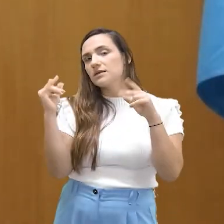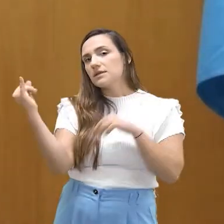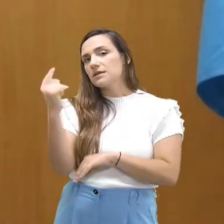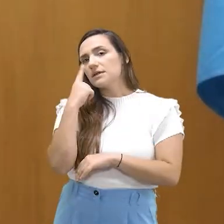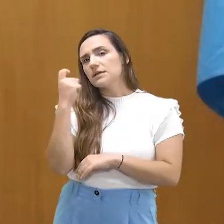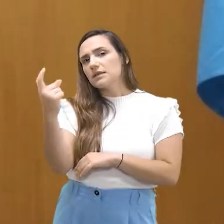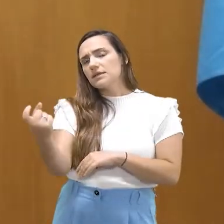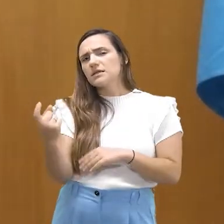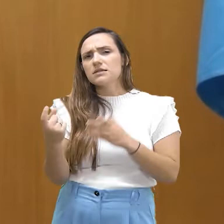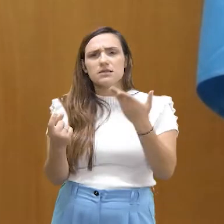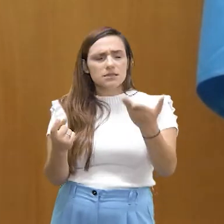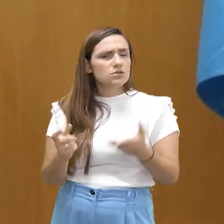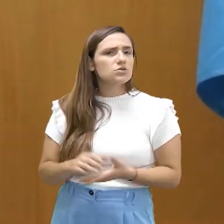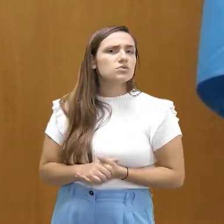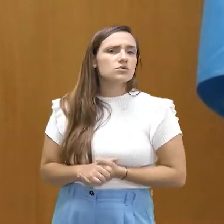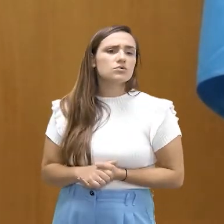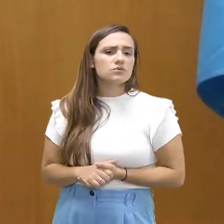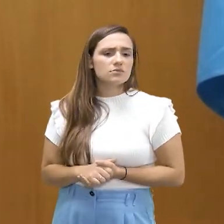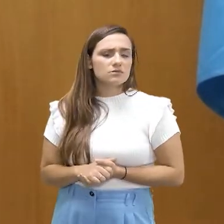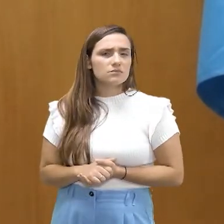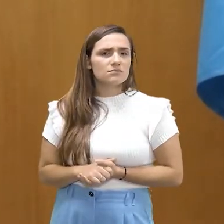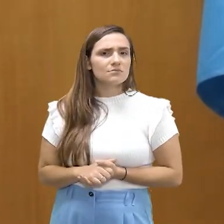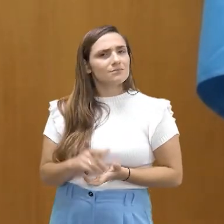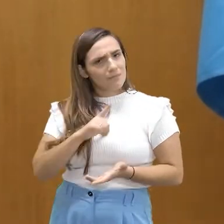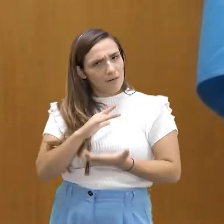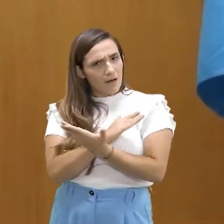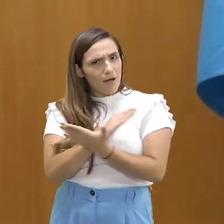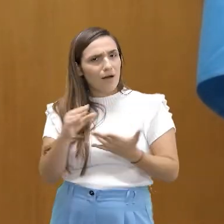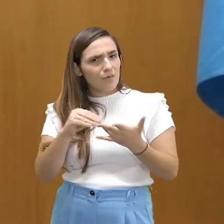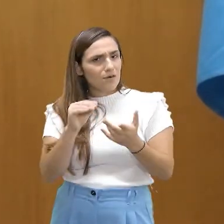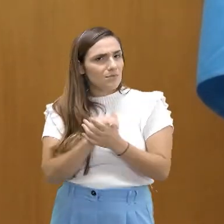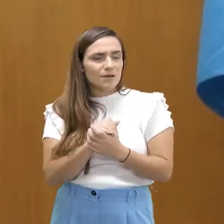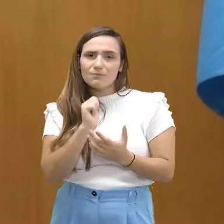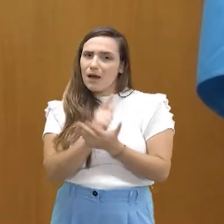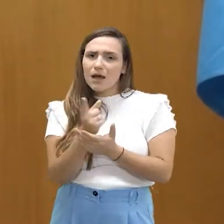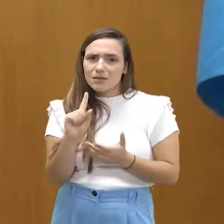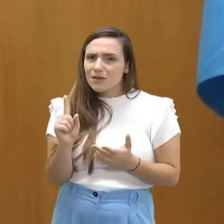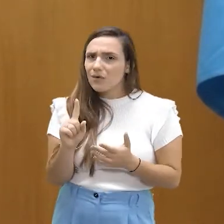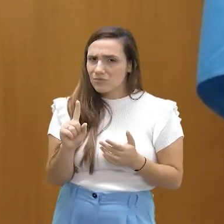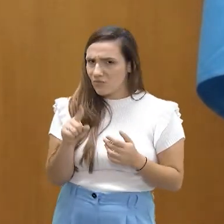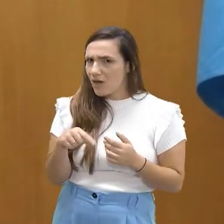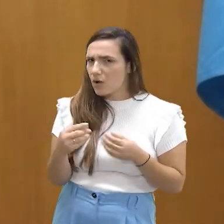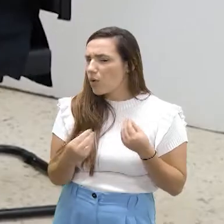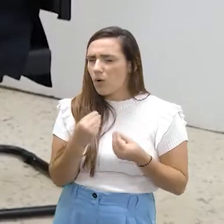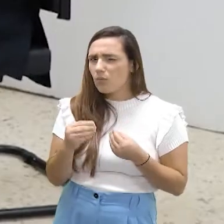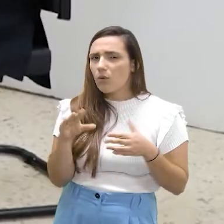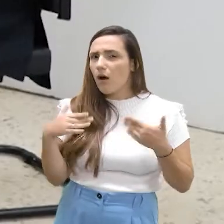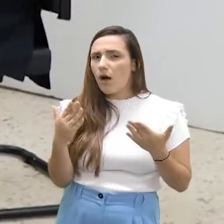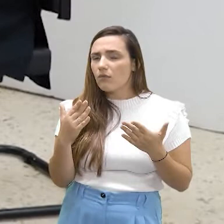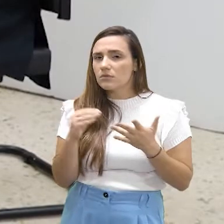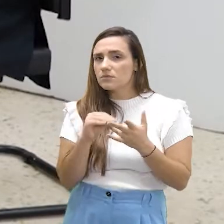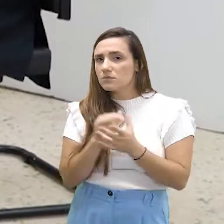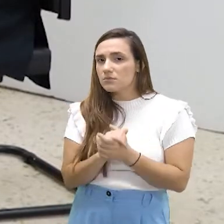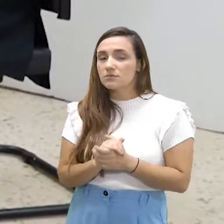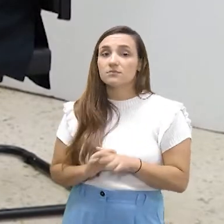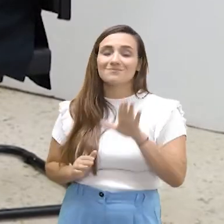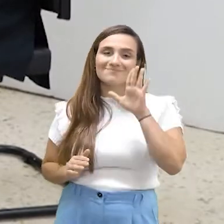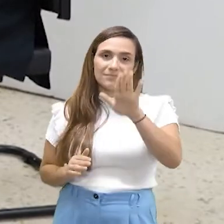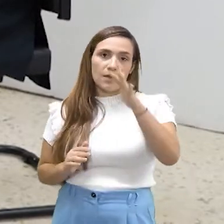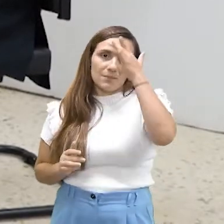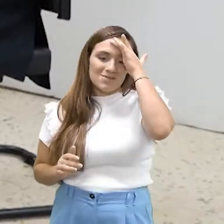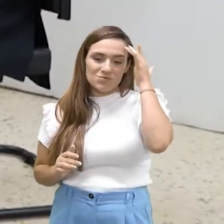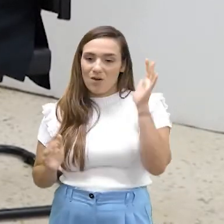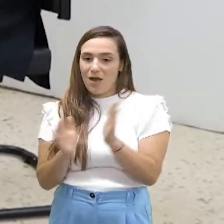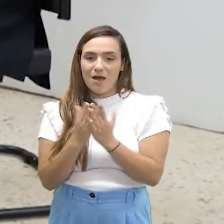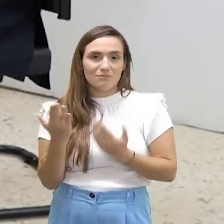até por conta do nosso público, que tem alguns casamentos que não são pagos. Quais Perfeito. são esses casamentos? Primeiro,